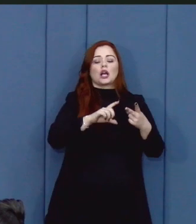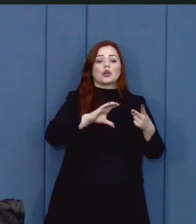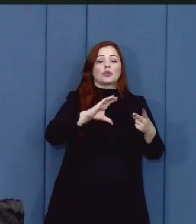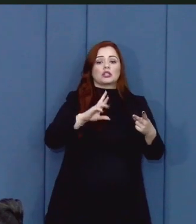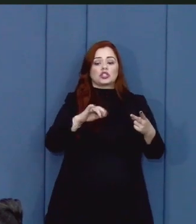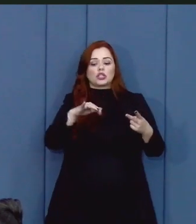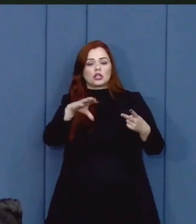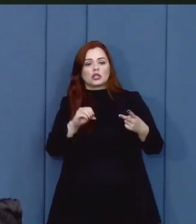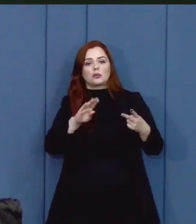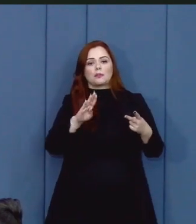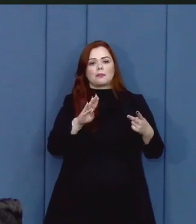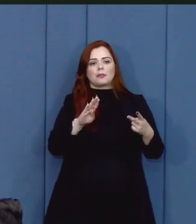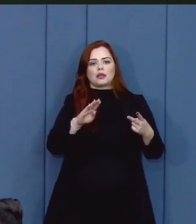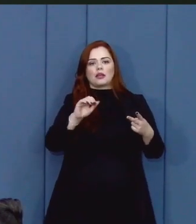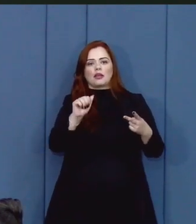BFA.